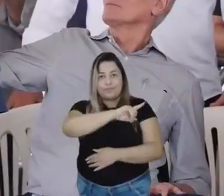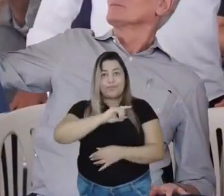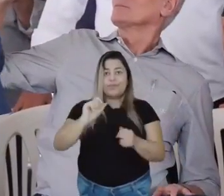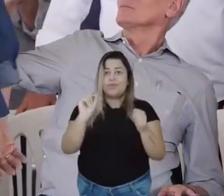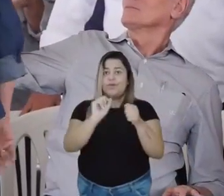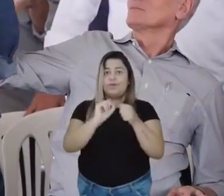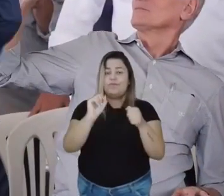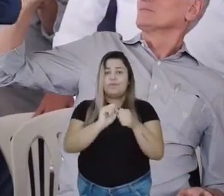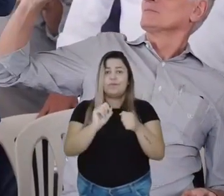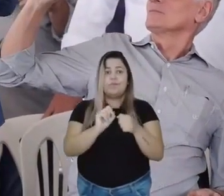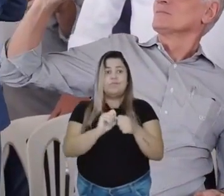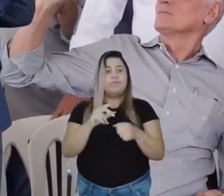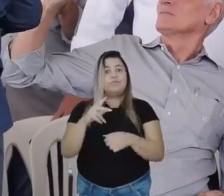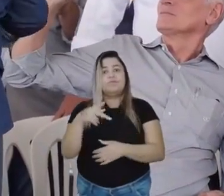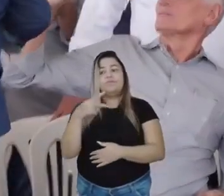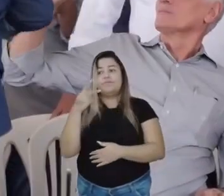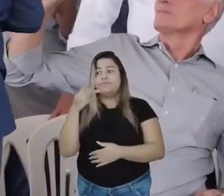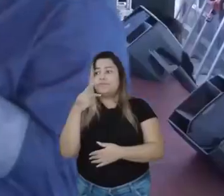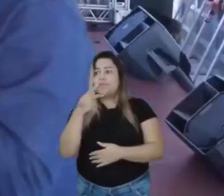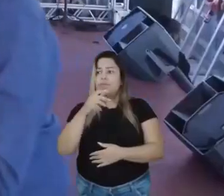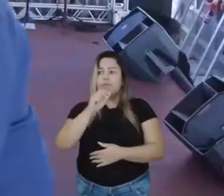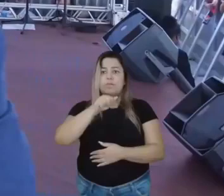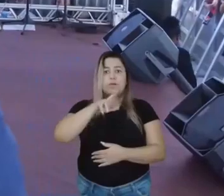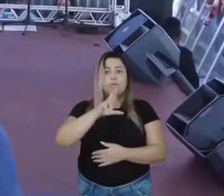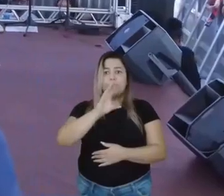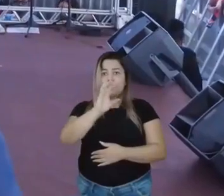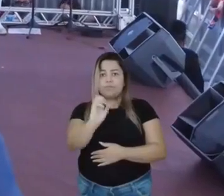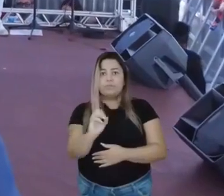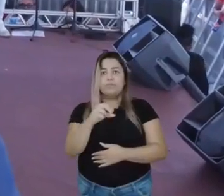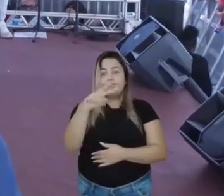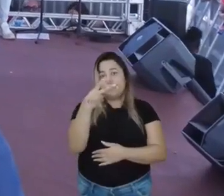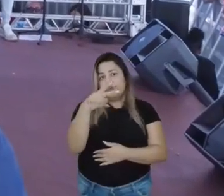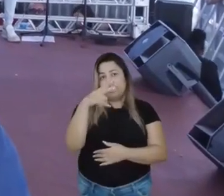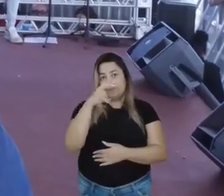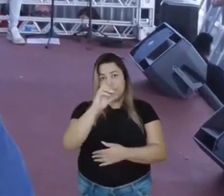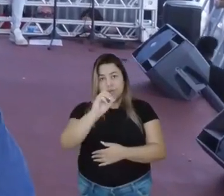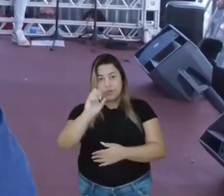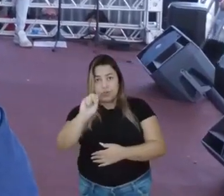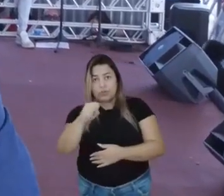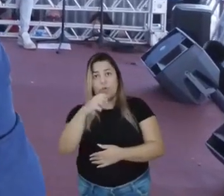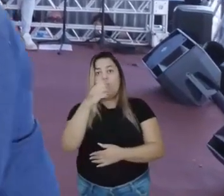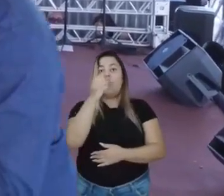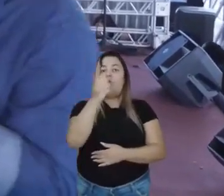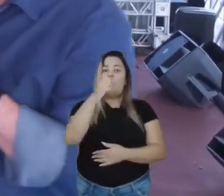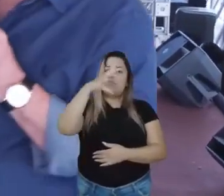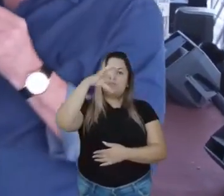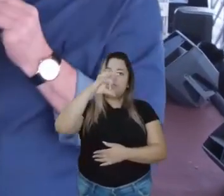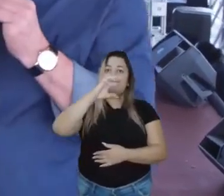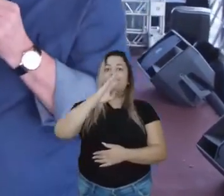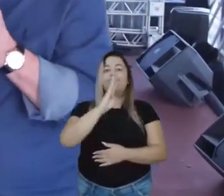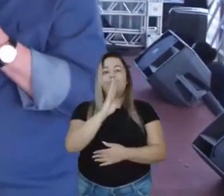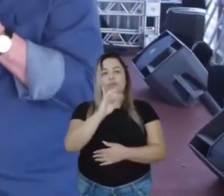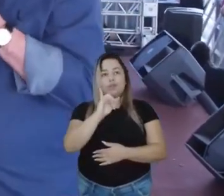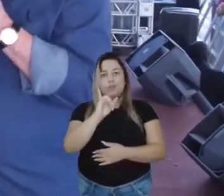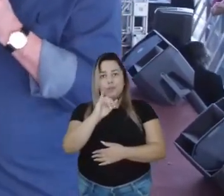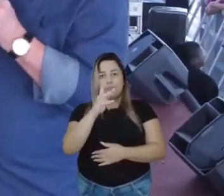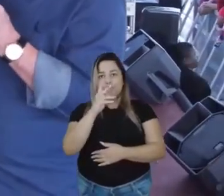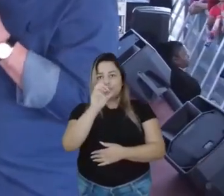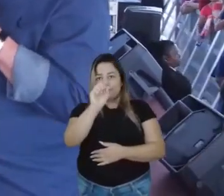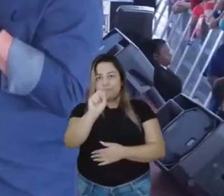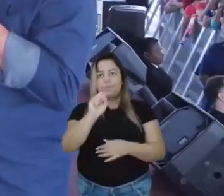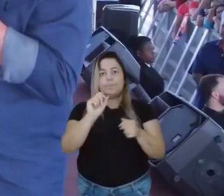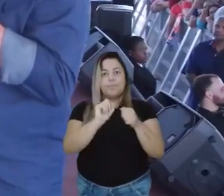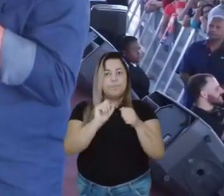para o agronegócio em 2008, 89 bilhões. A gente fez a securitização,